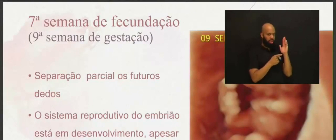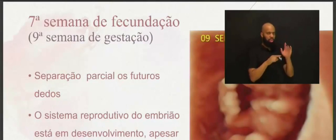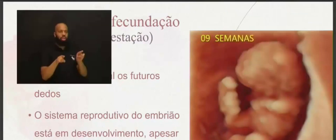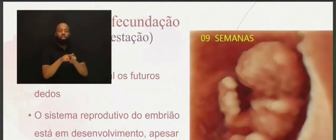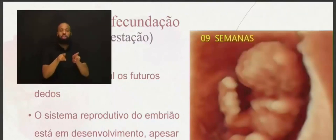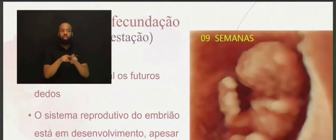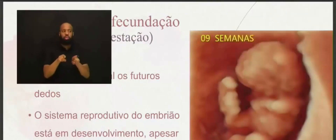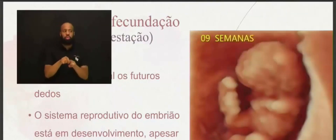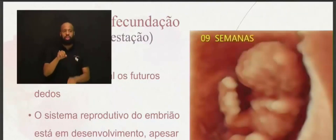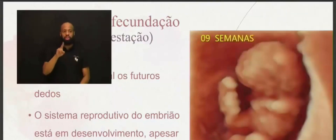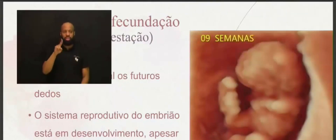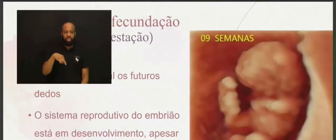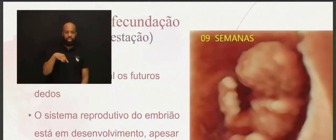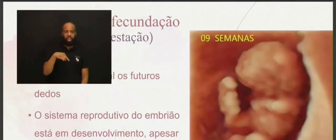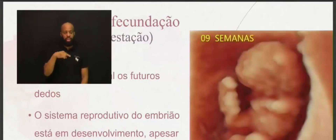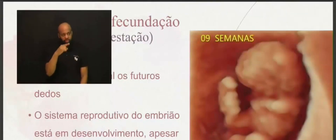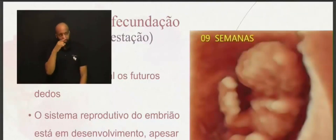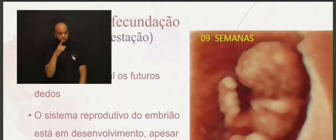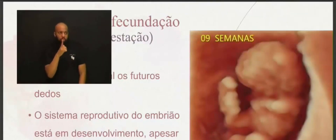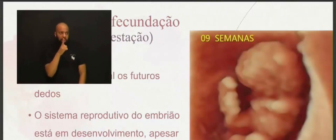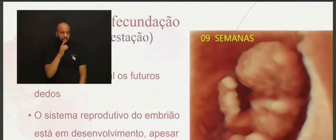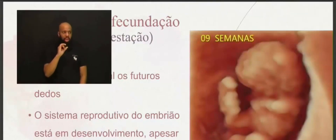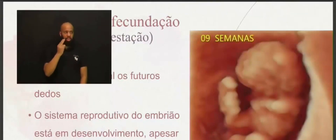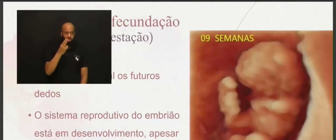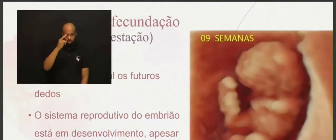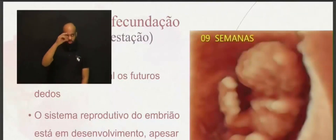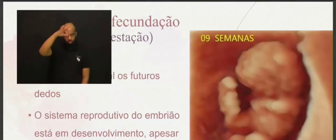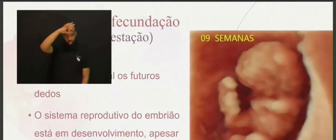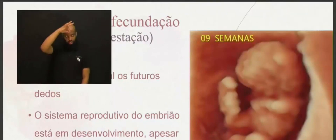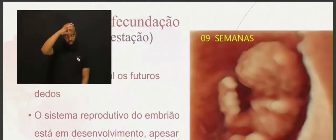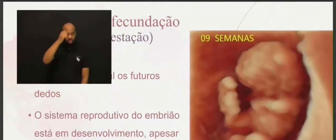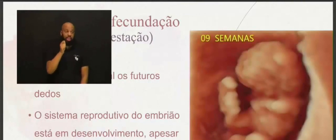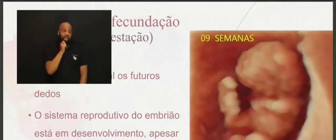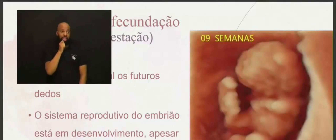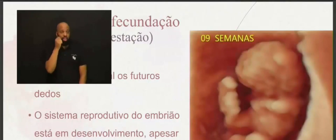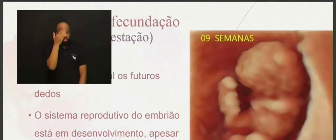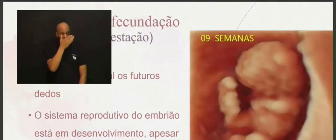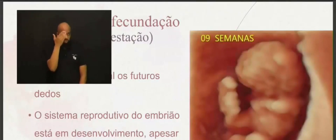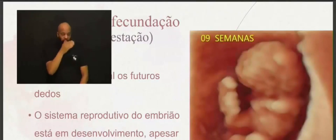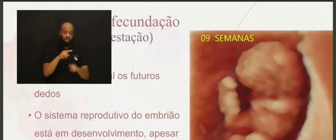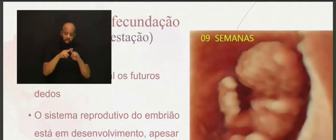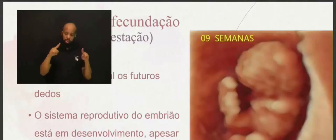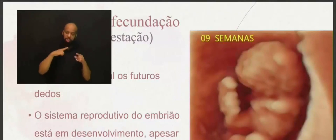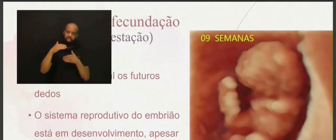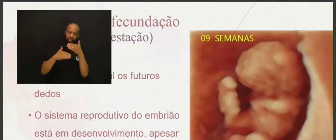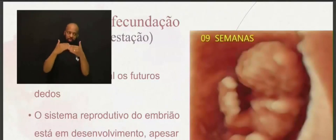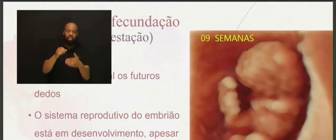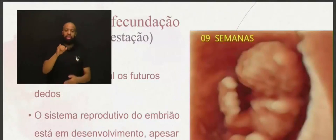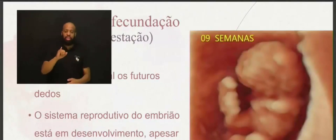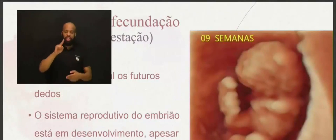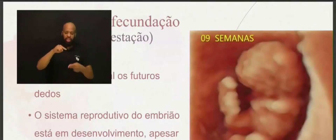do embrião está em desenvolvimento, apesar de não poder ser visto a ultrassom ainda. Se a genética